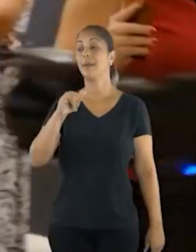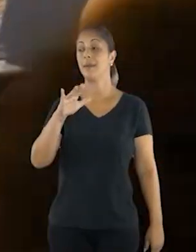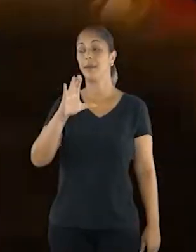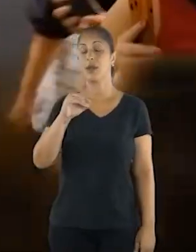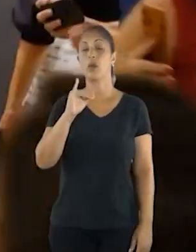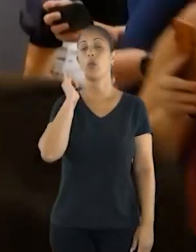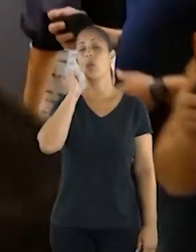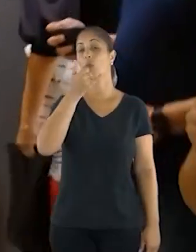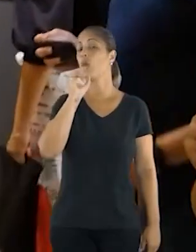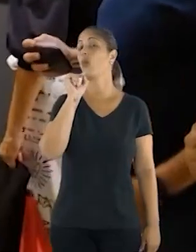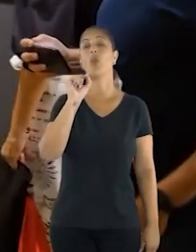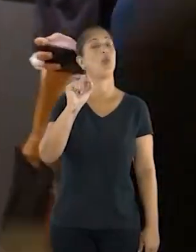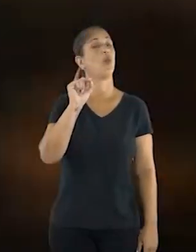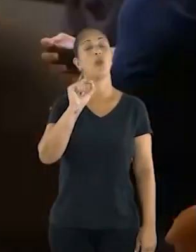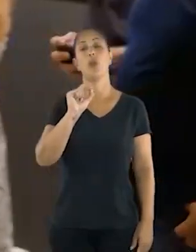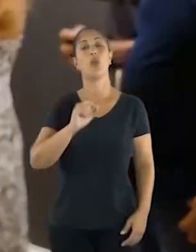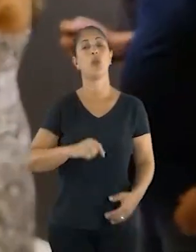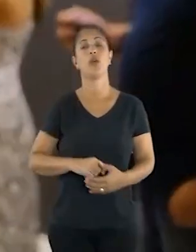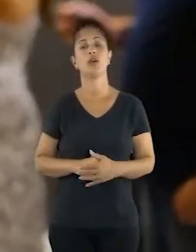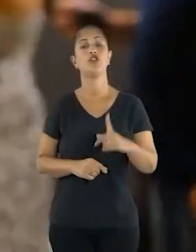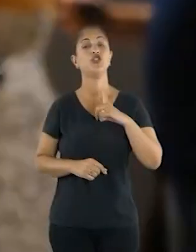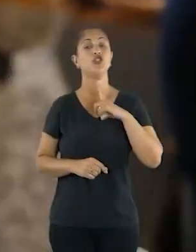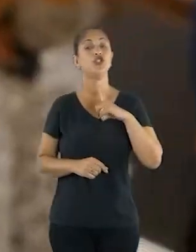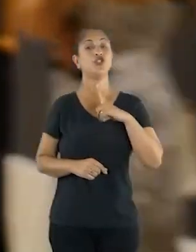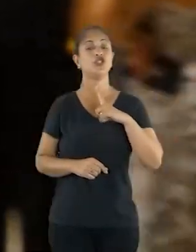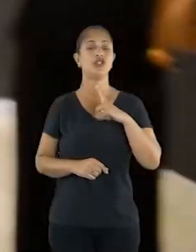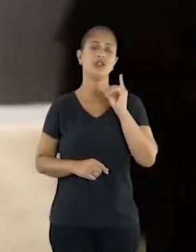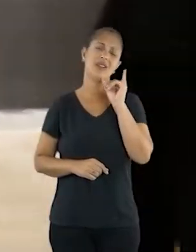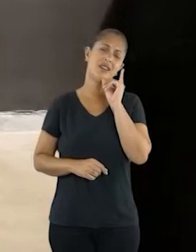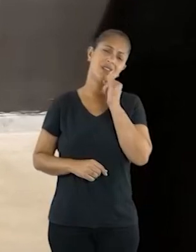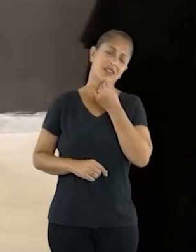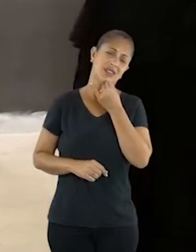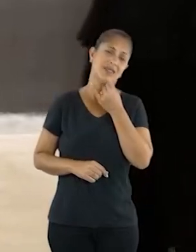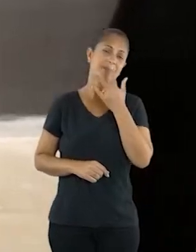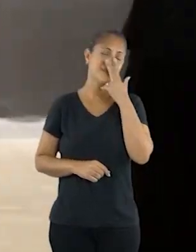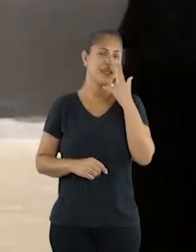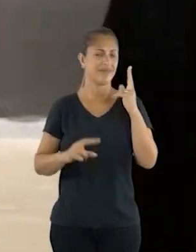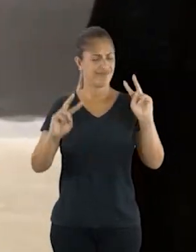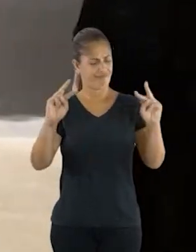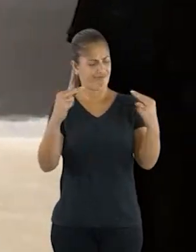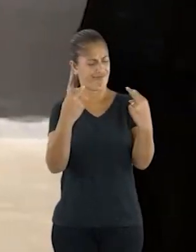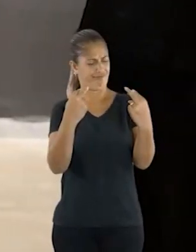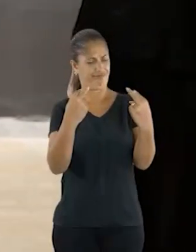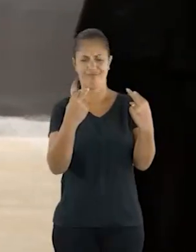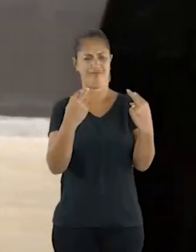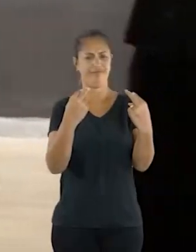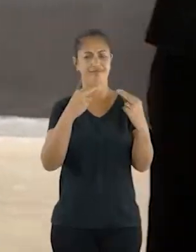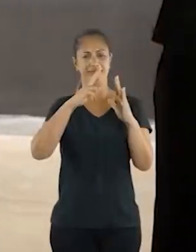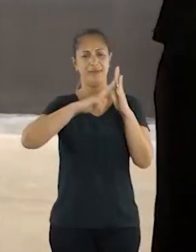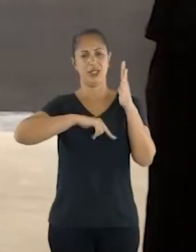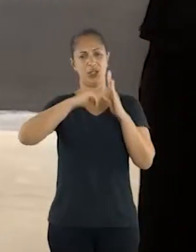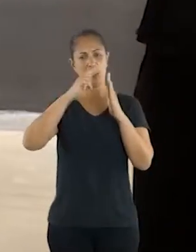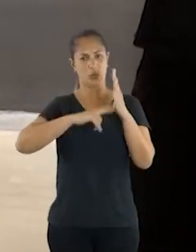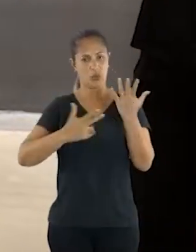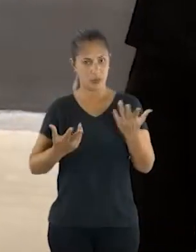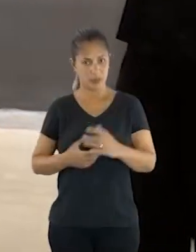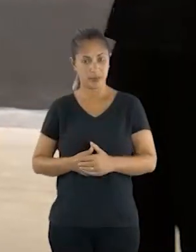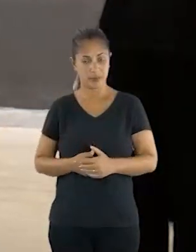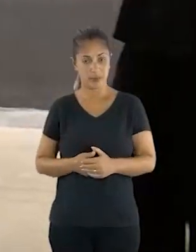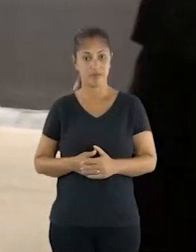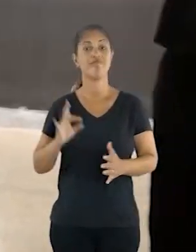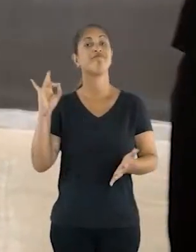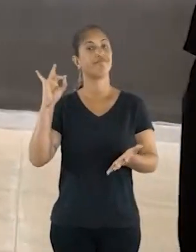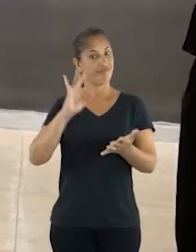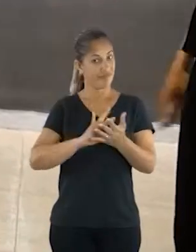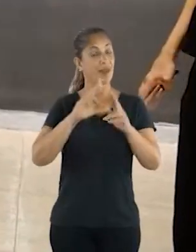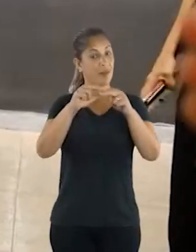conta que ele tinha muita tristeza de não ser reconhecido como pintor. E